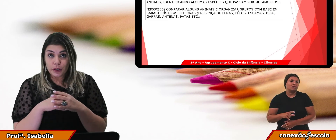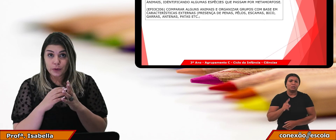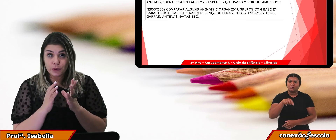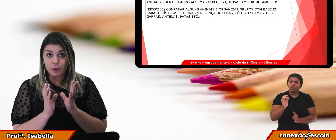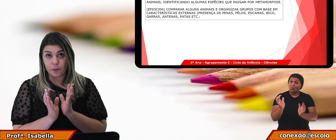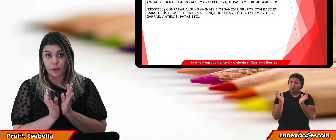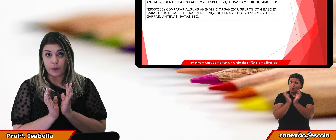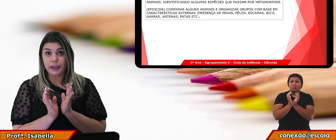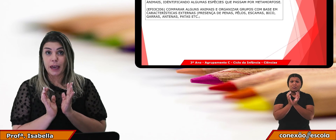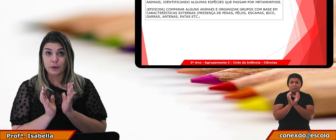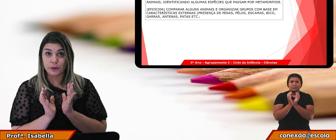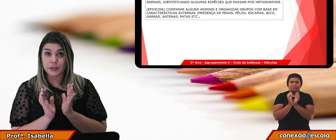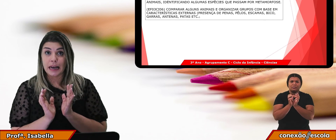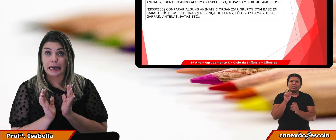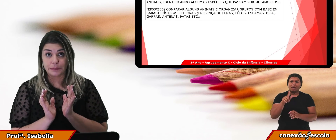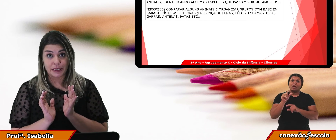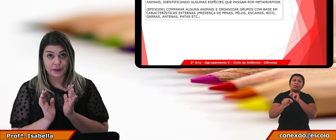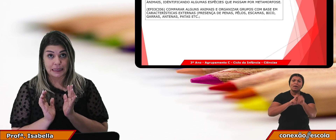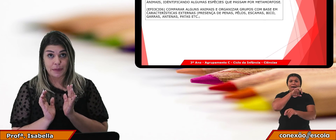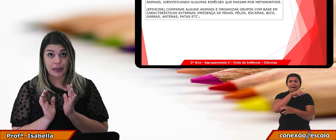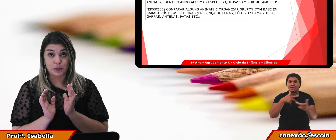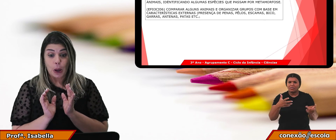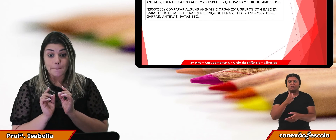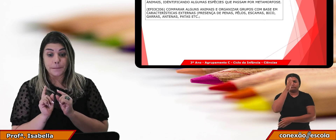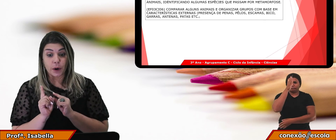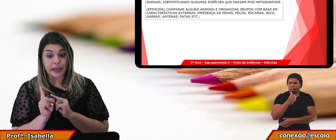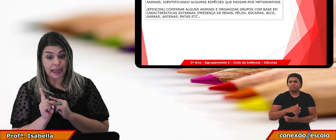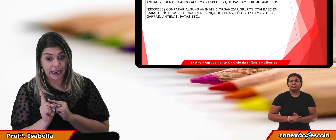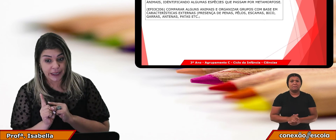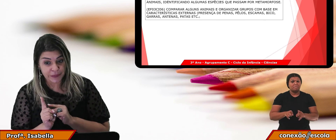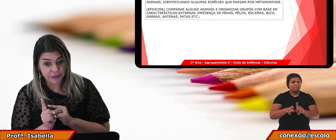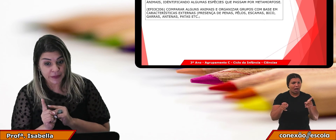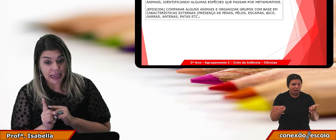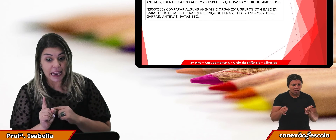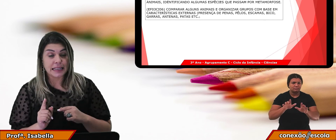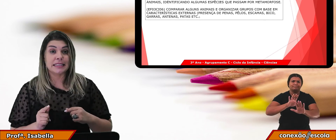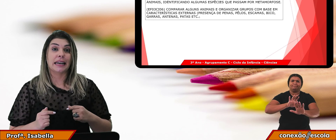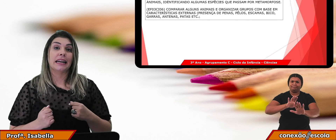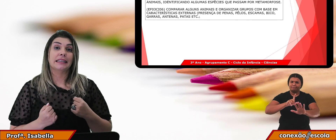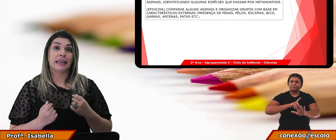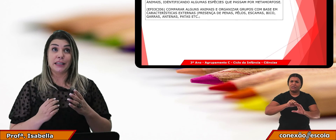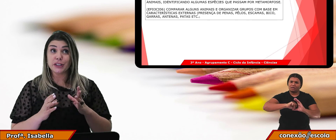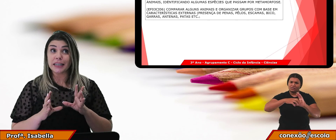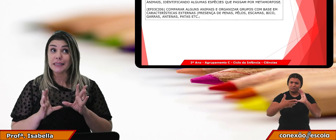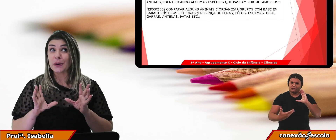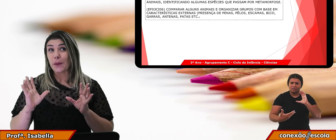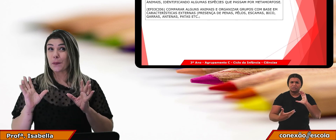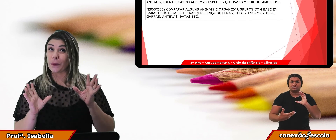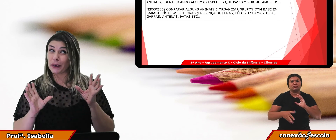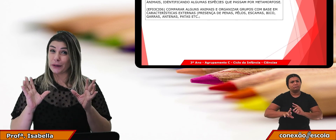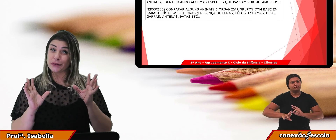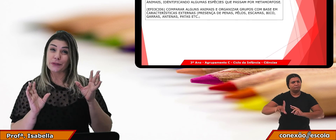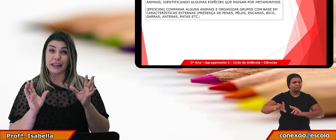um único grupo, que é o dos animais vertebrados. Porém, eles têm características